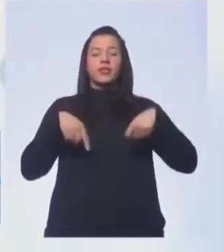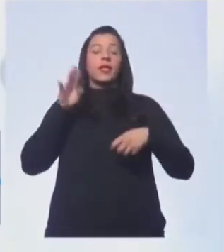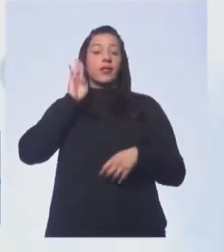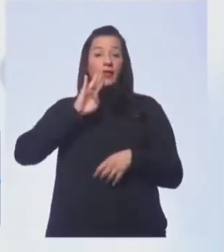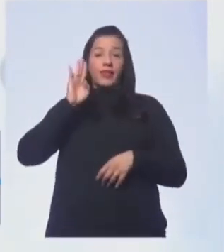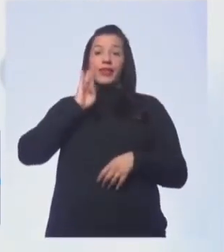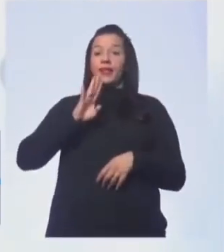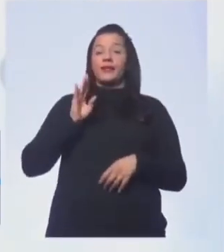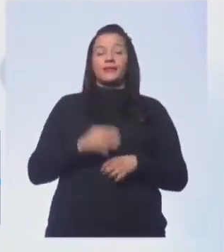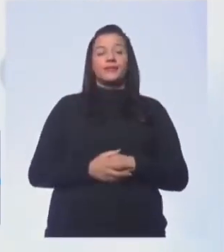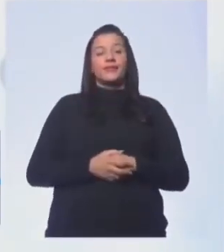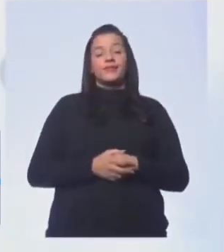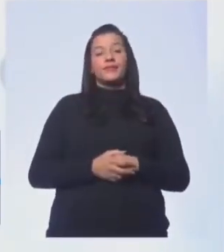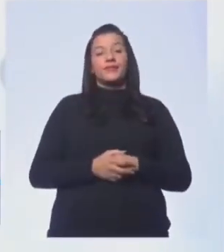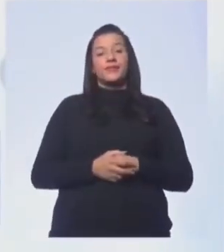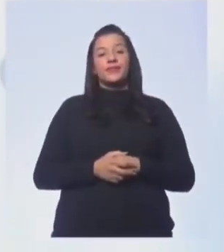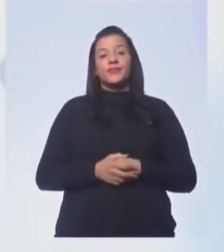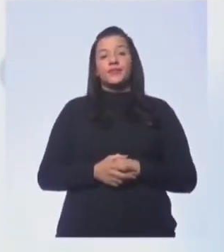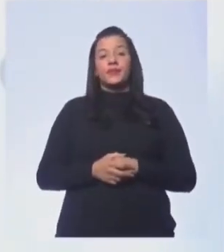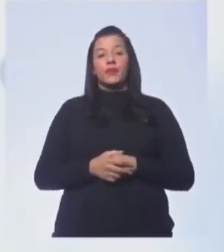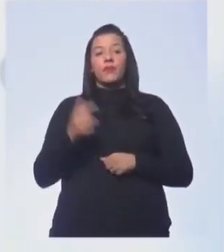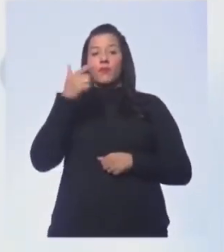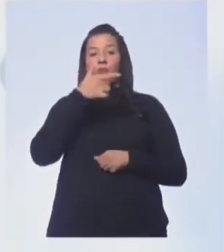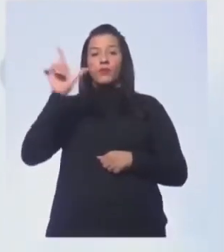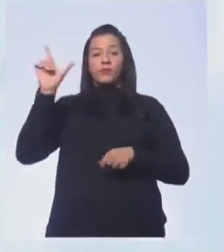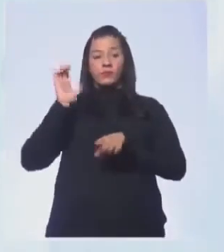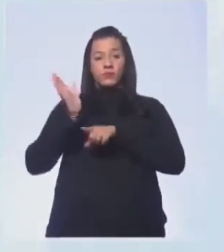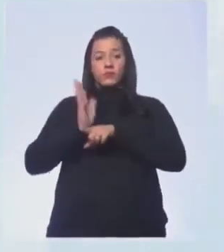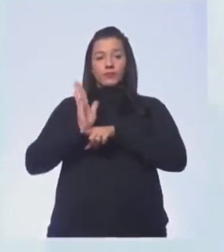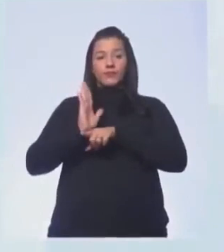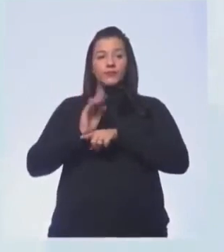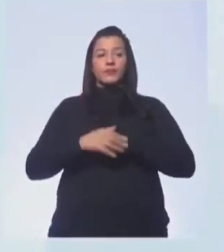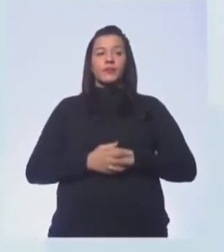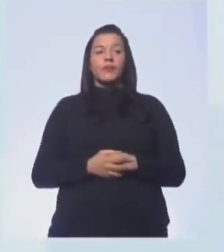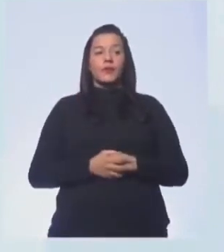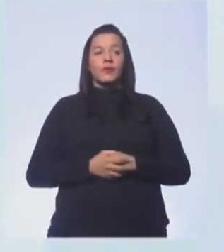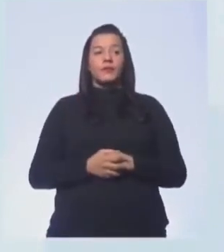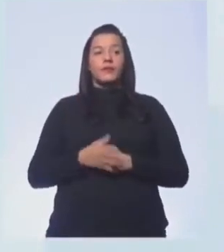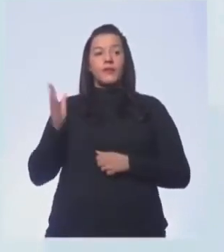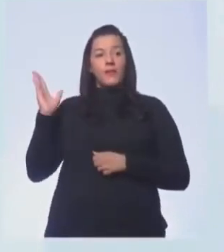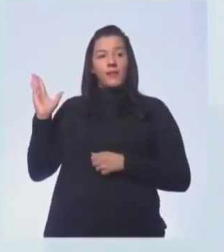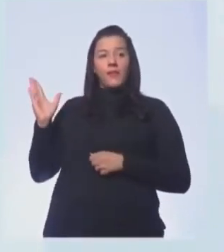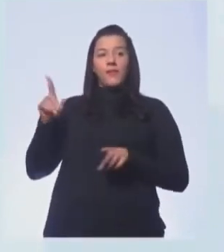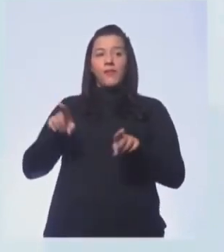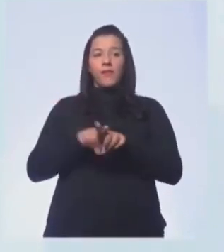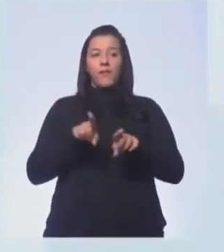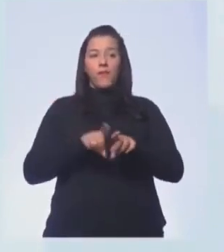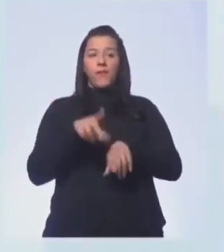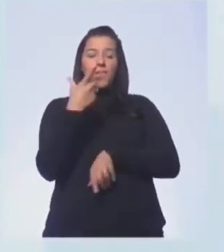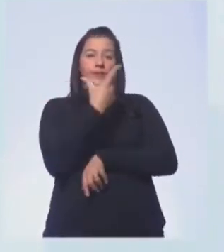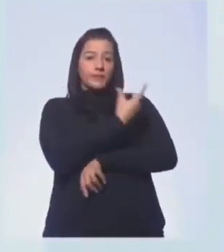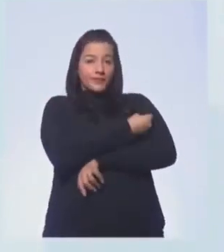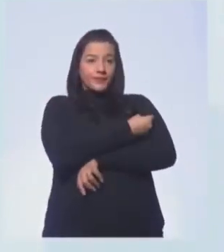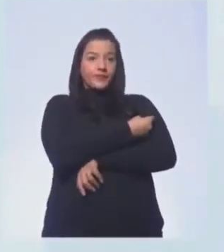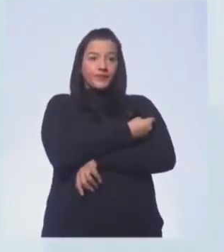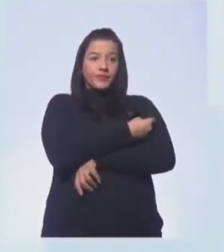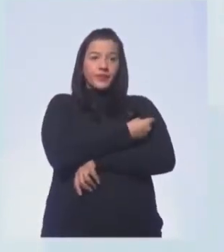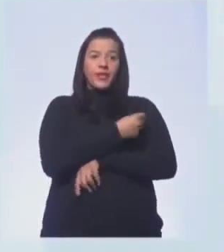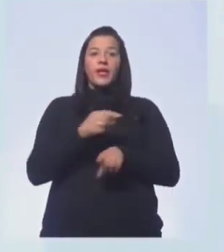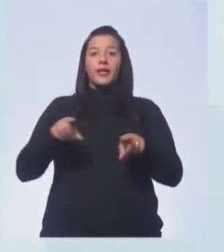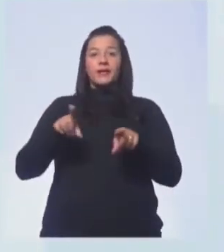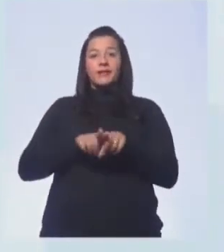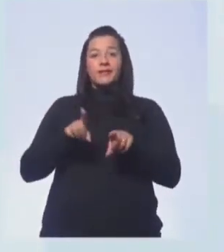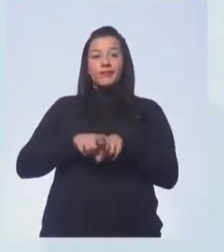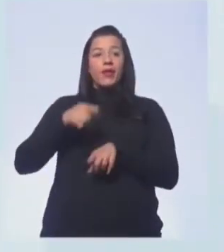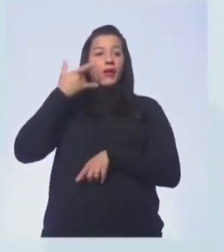legal isso daí do videocast. Vamos ao próximo vídeo. O nosso vai falar agora assim, vacina causa autismo. Também é uma